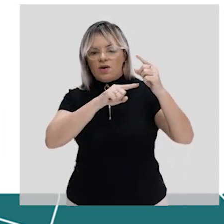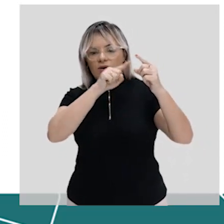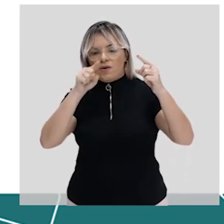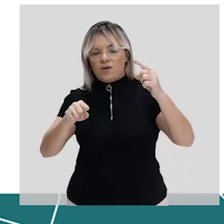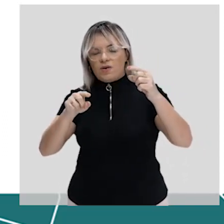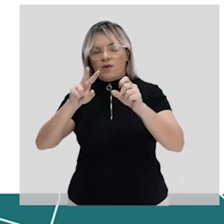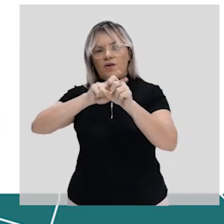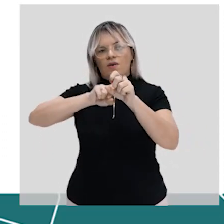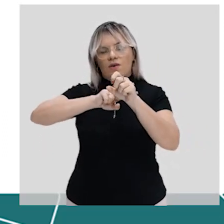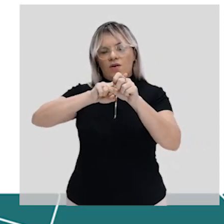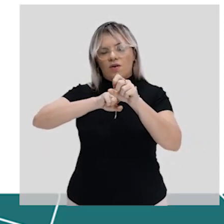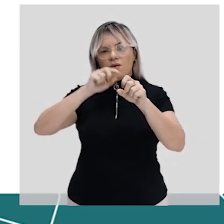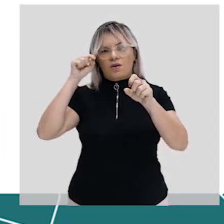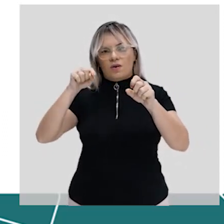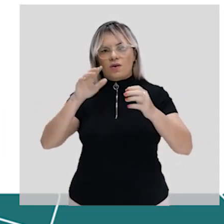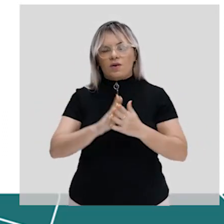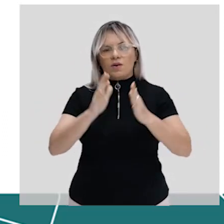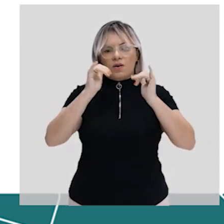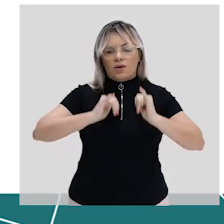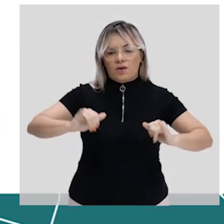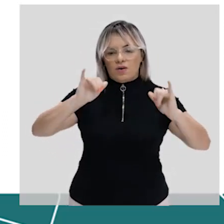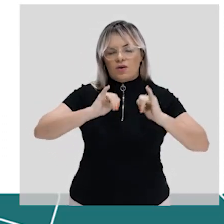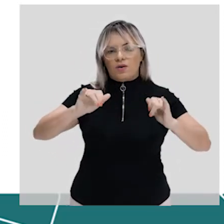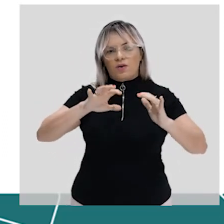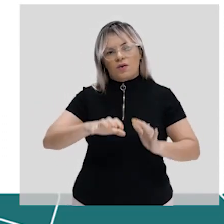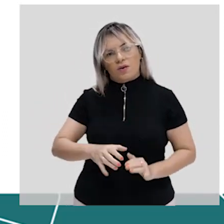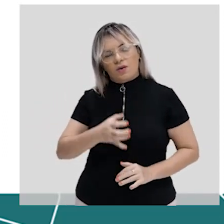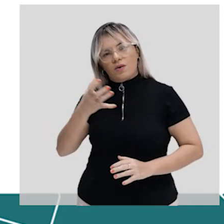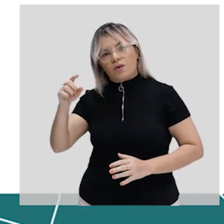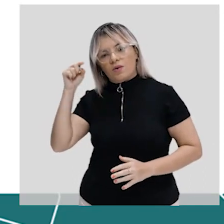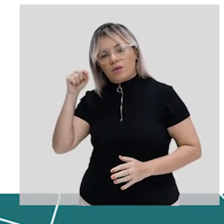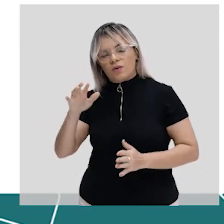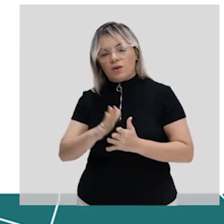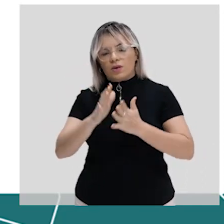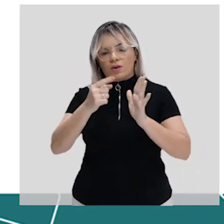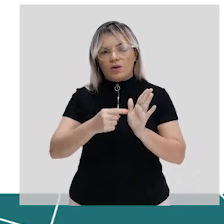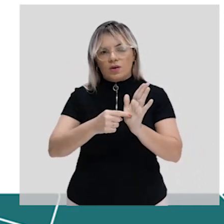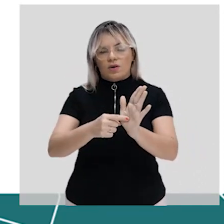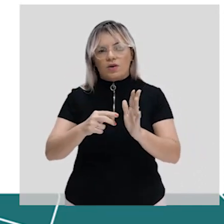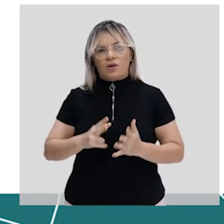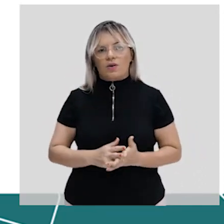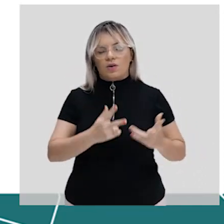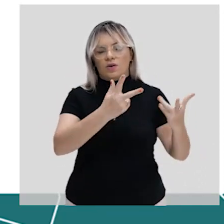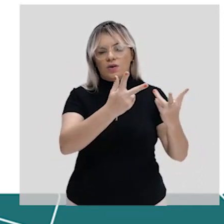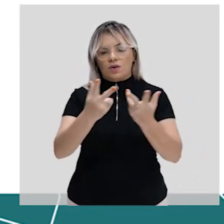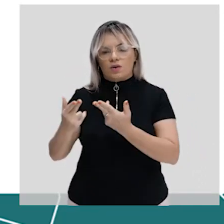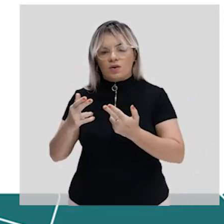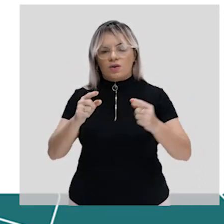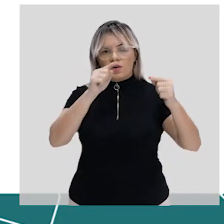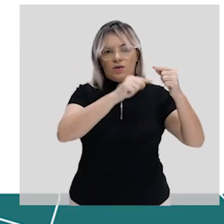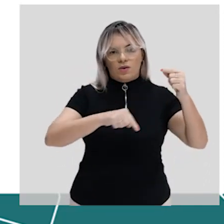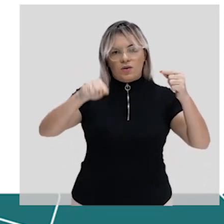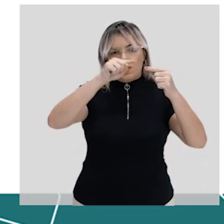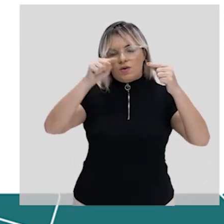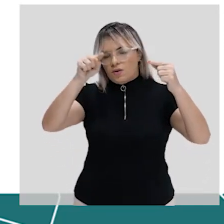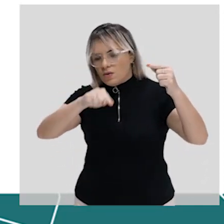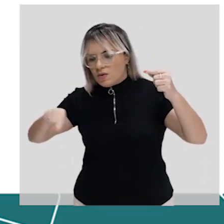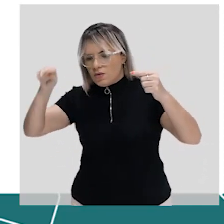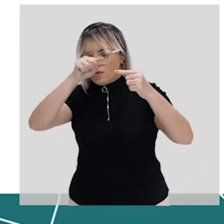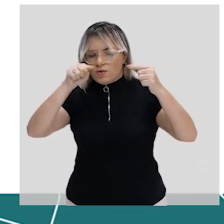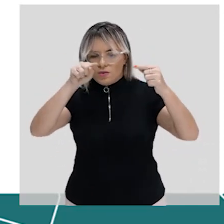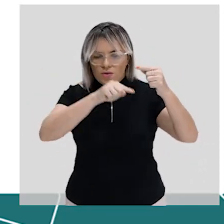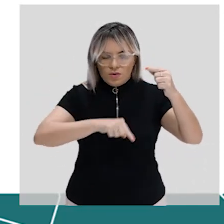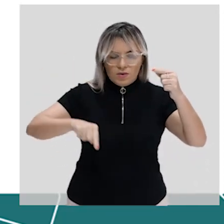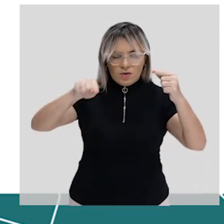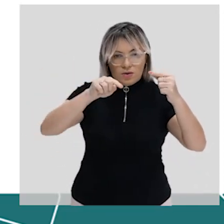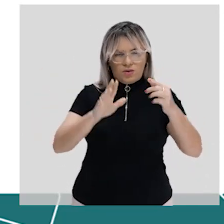a verde, essa informação que acontecer, né, que for comum entre esses conjuntos, lembra que ainda há pouco eu tirei